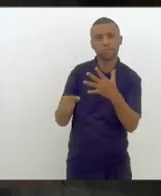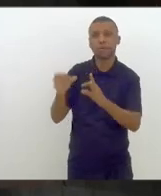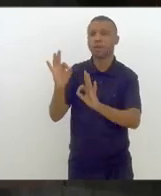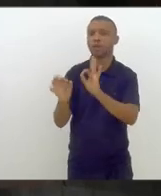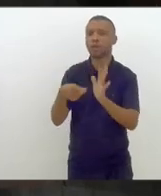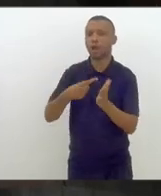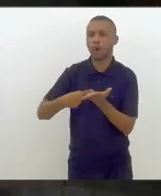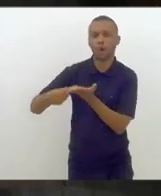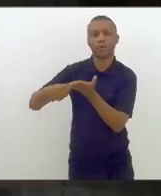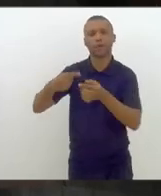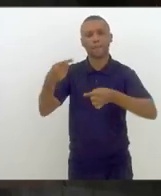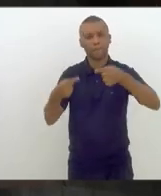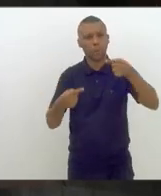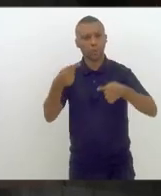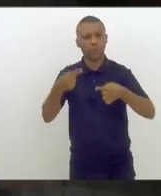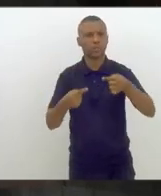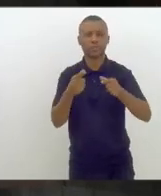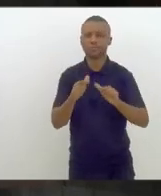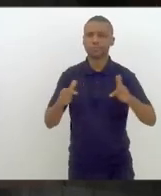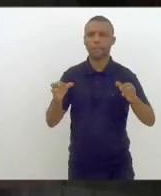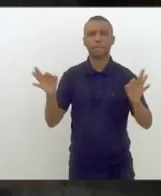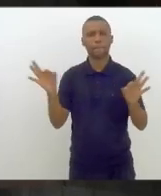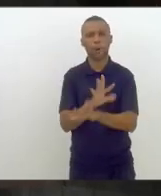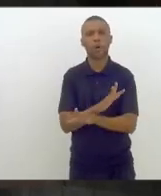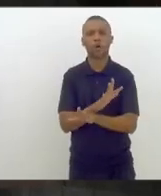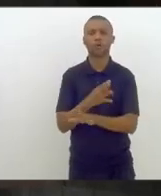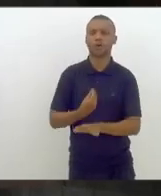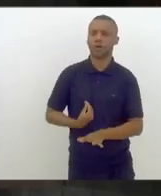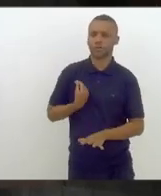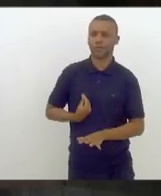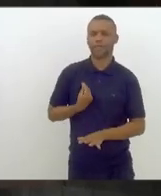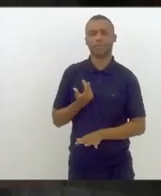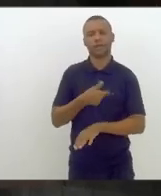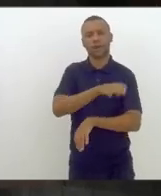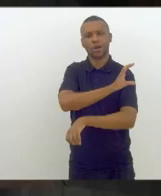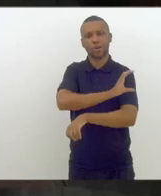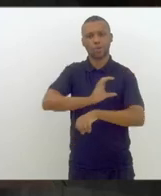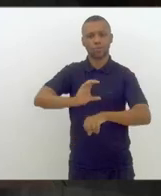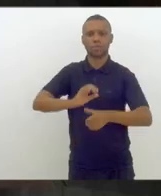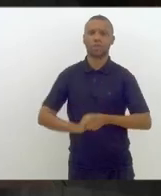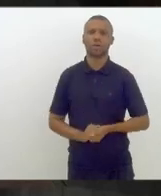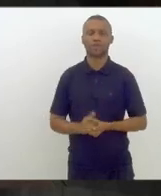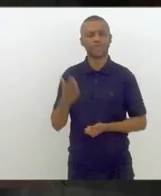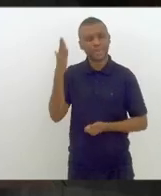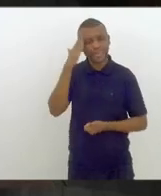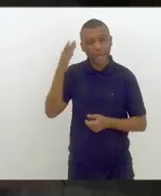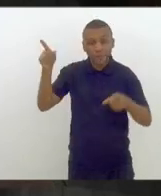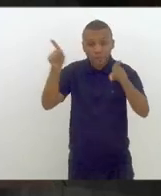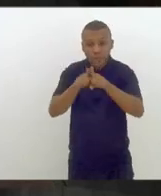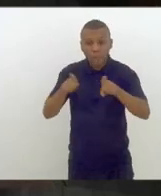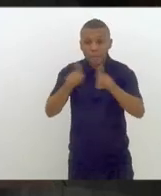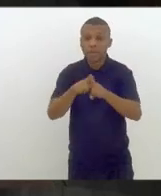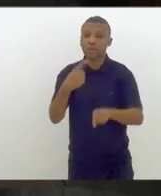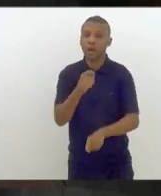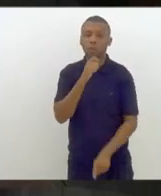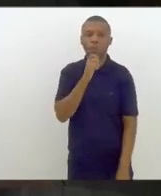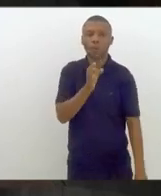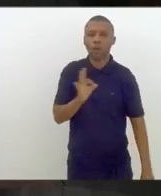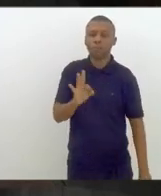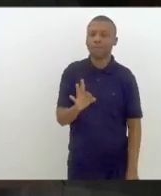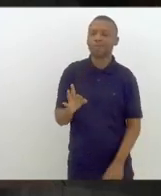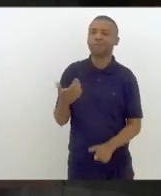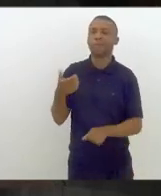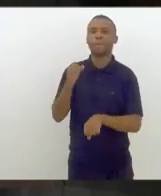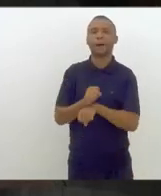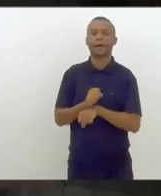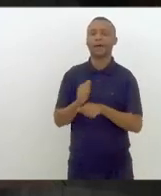política, exercendo plenamente a sua vida cultural. Saibam também que não vamos descansar